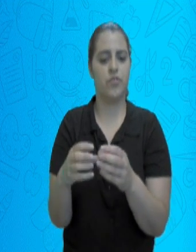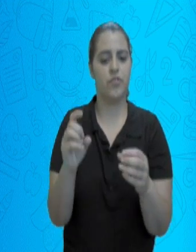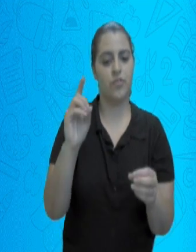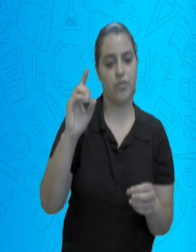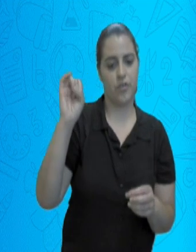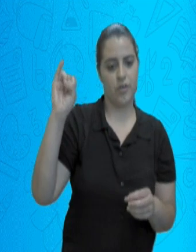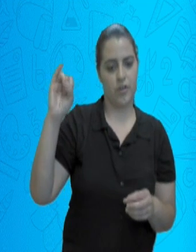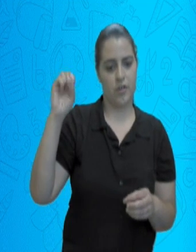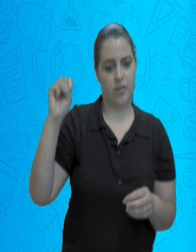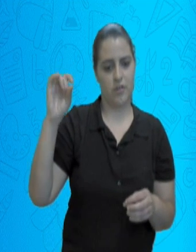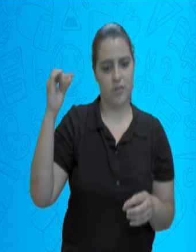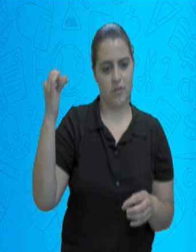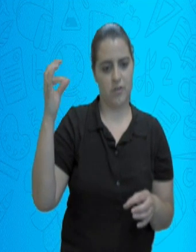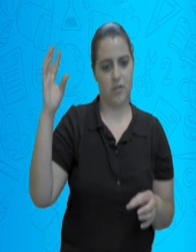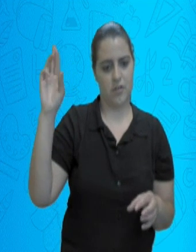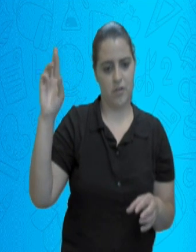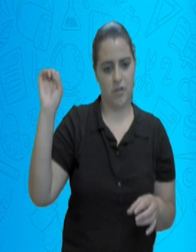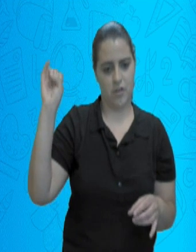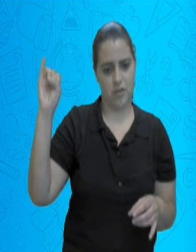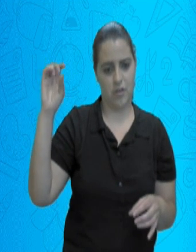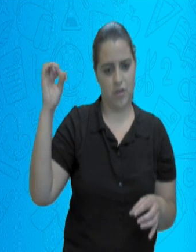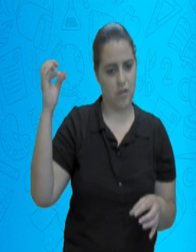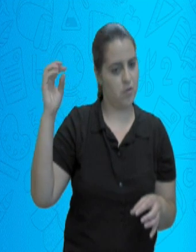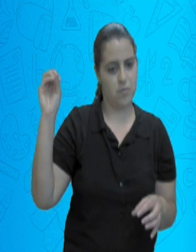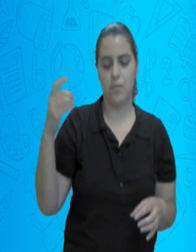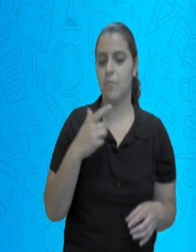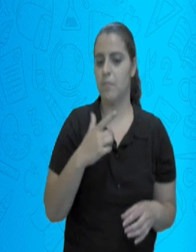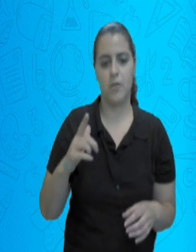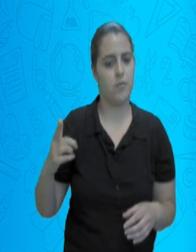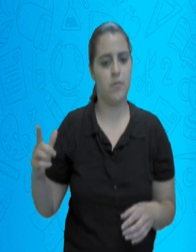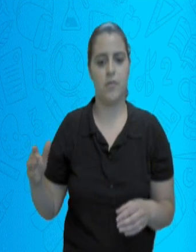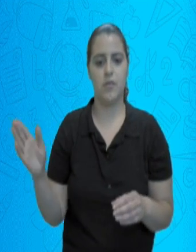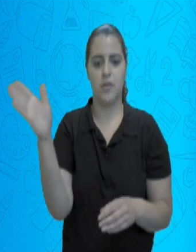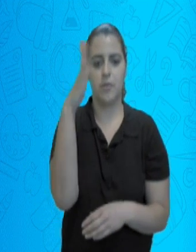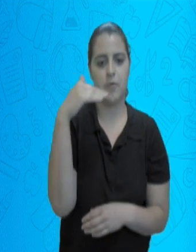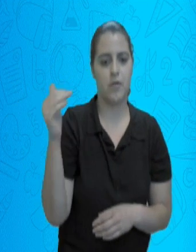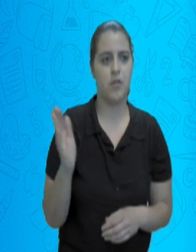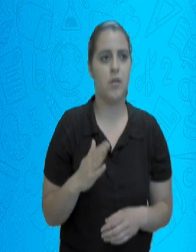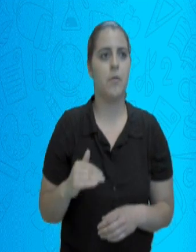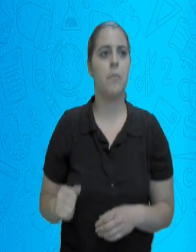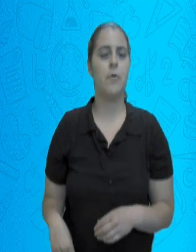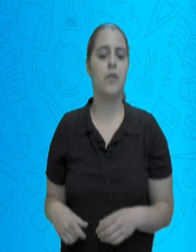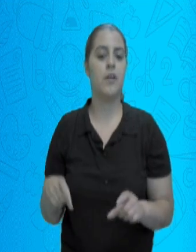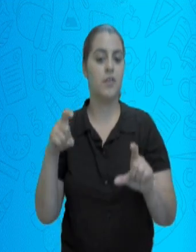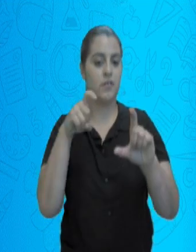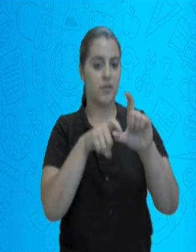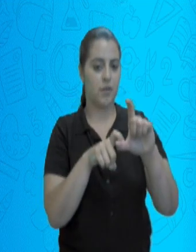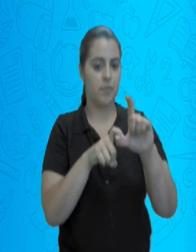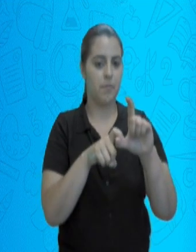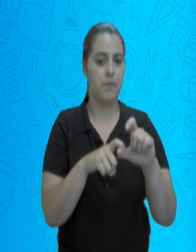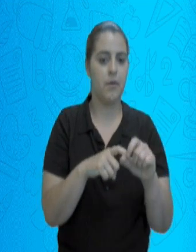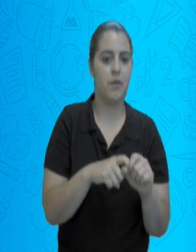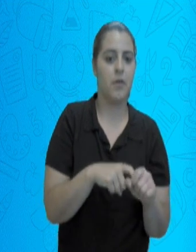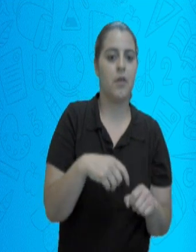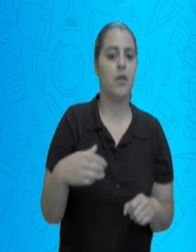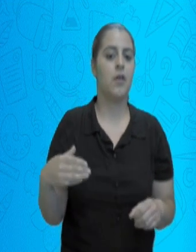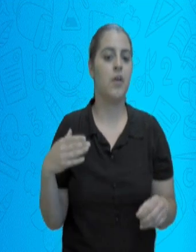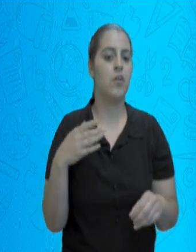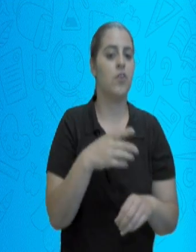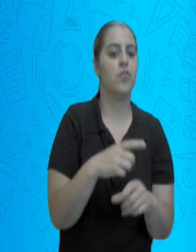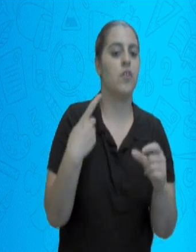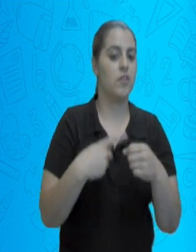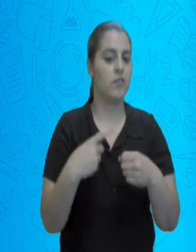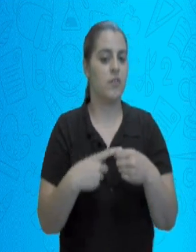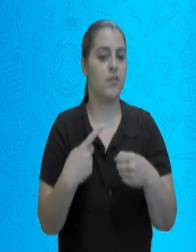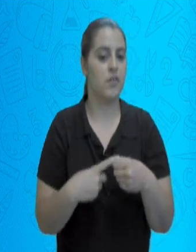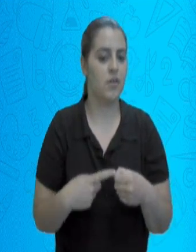menores do município, não possuem a bandeira, uma vez que eles são dependentes da cidade sede.